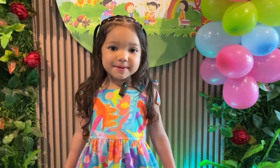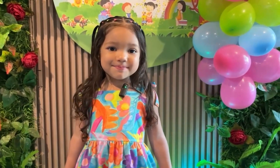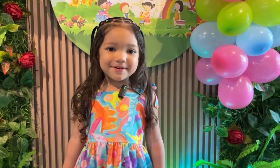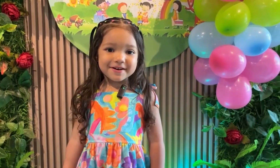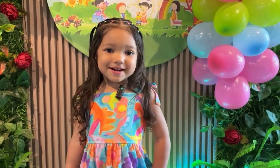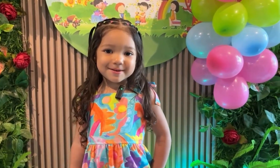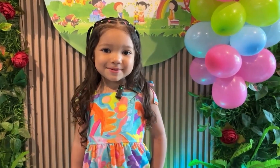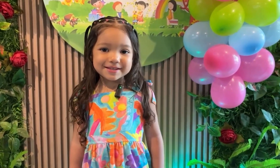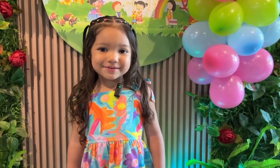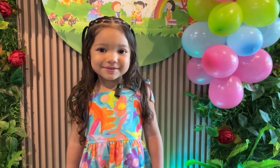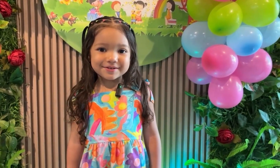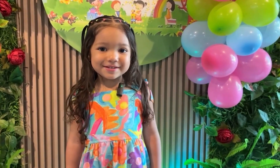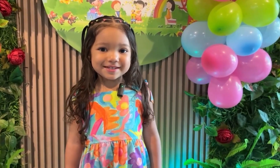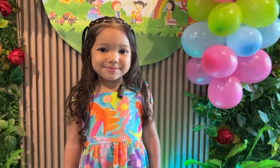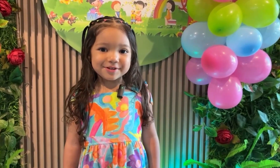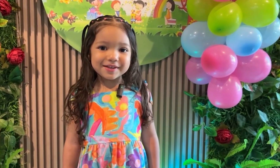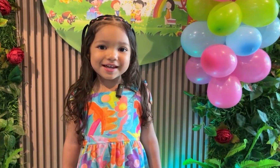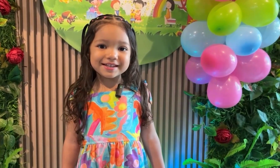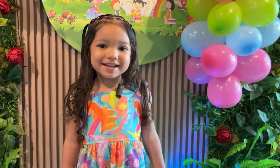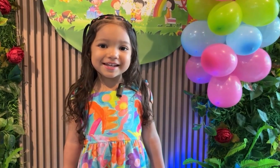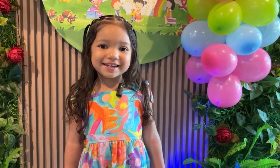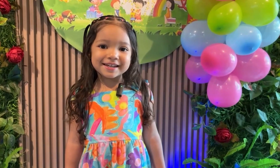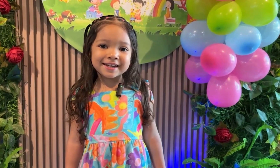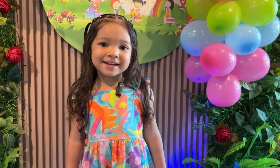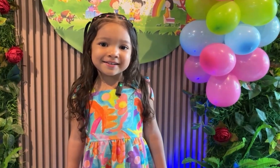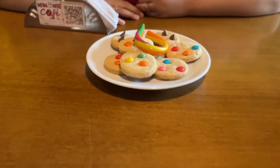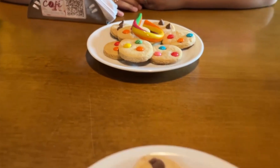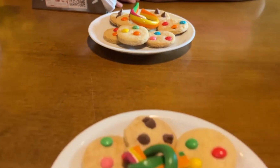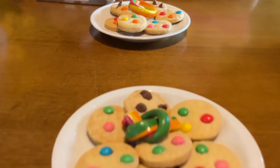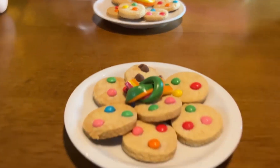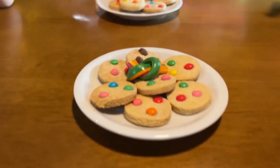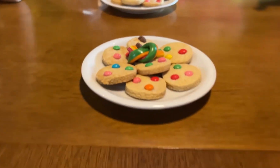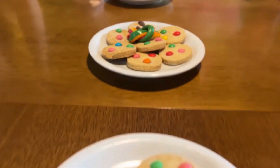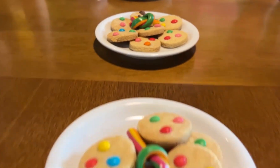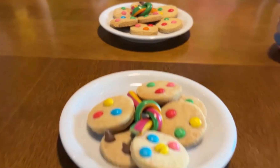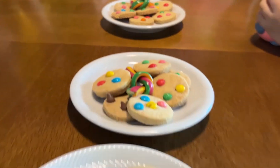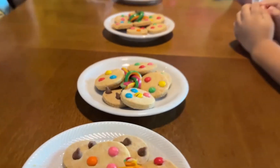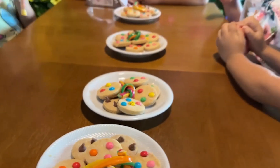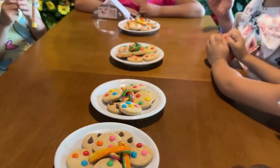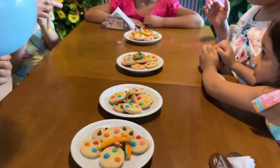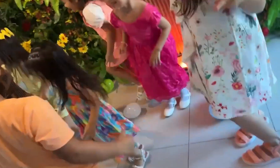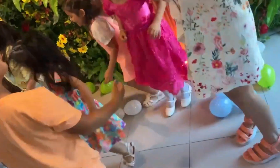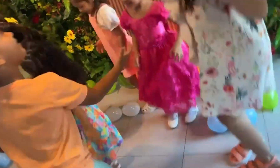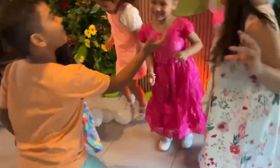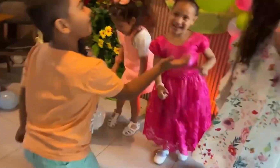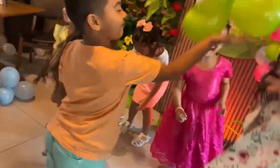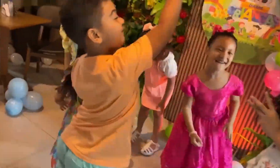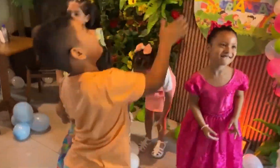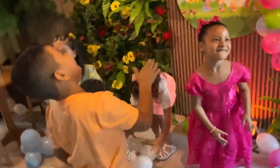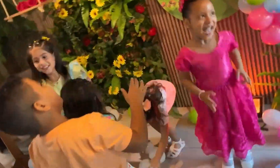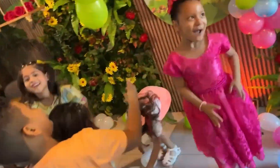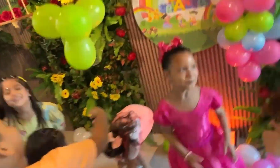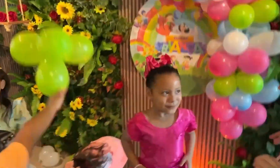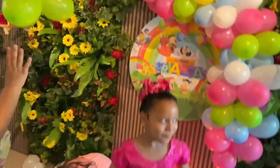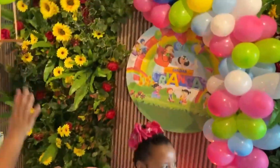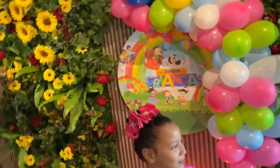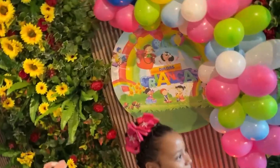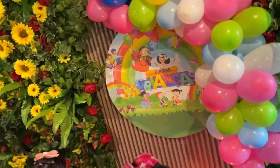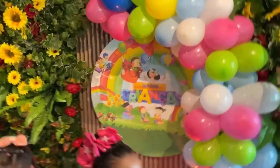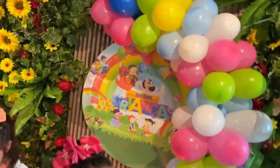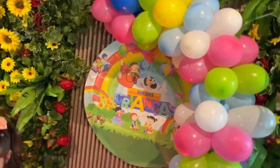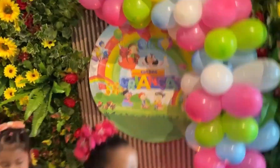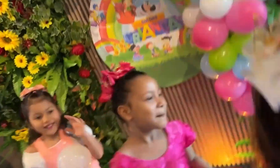Ter pipoca, budão doce, muita alegria. Pra crescer e estourar.